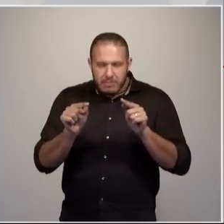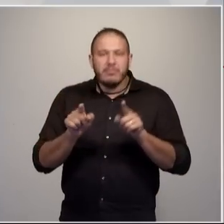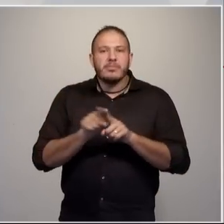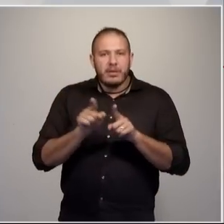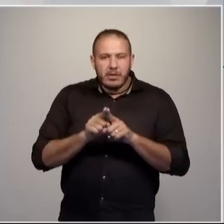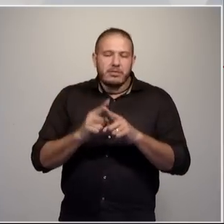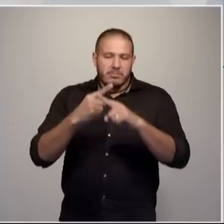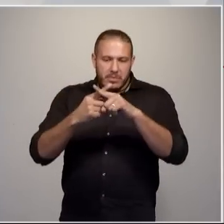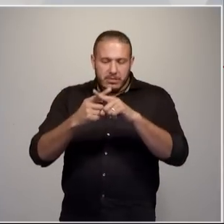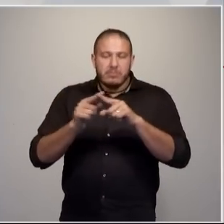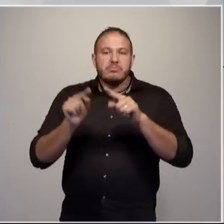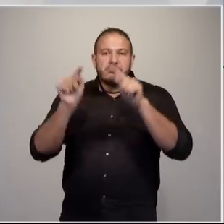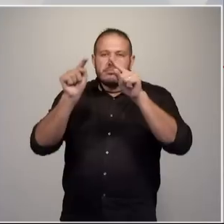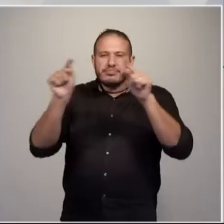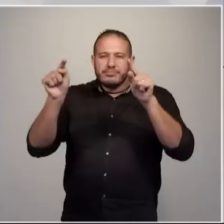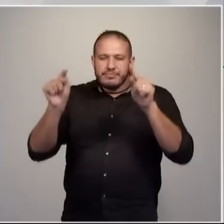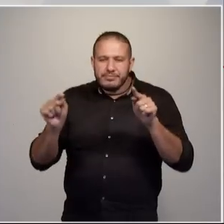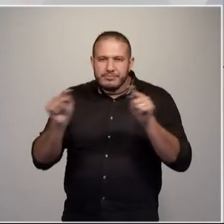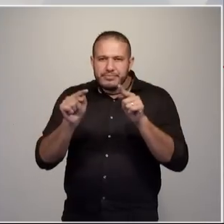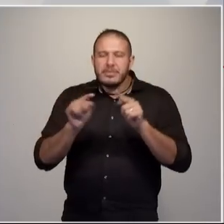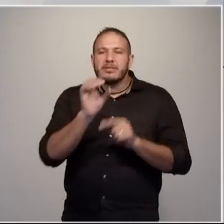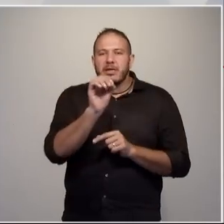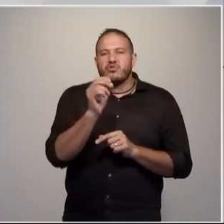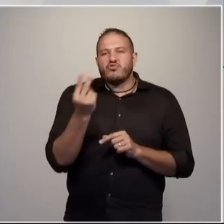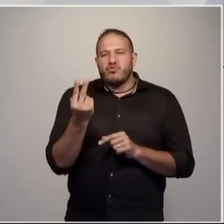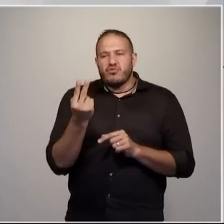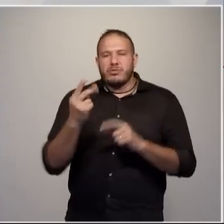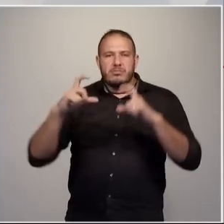o intervalo 0,2.